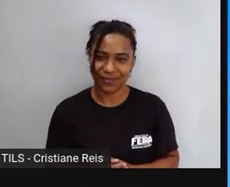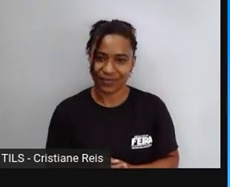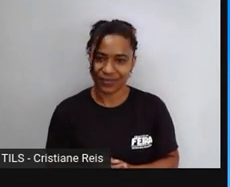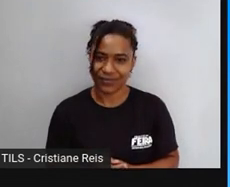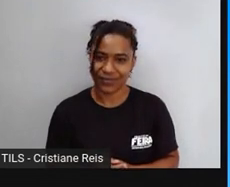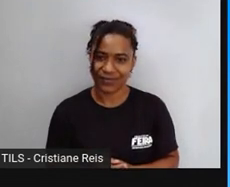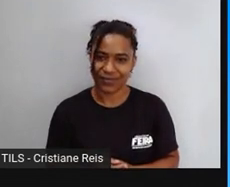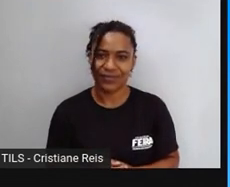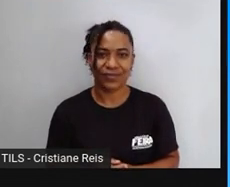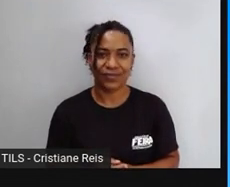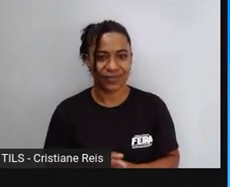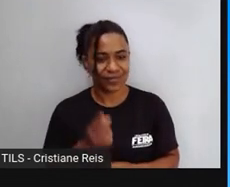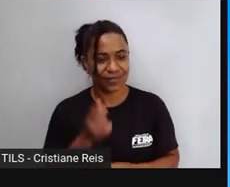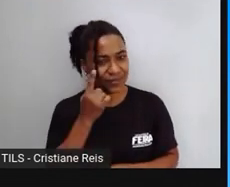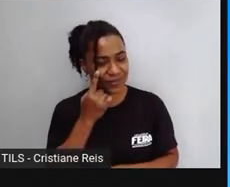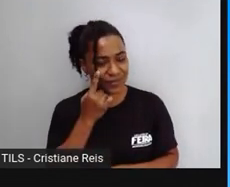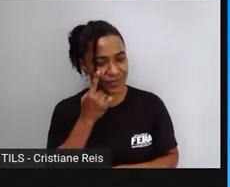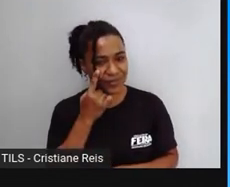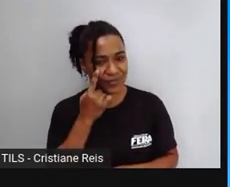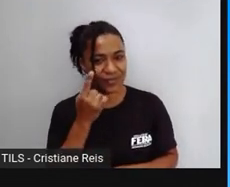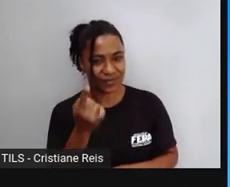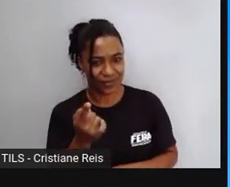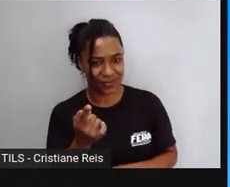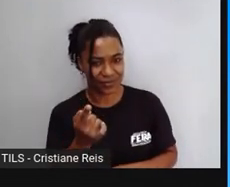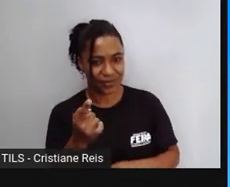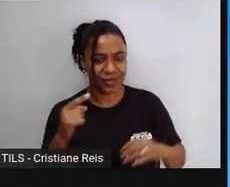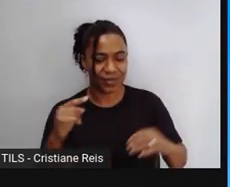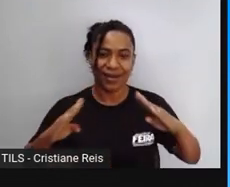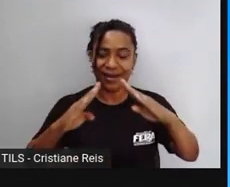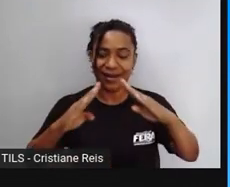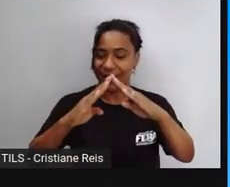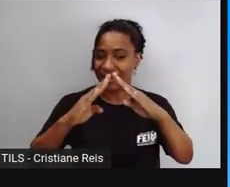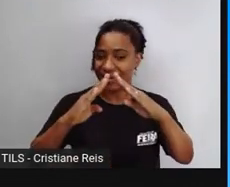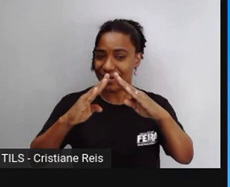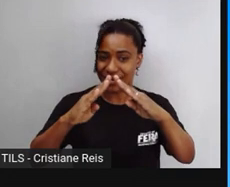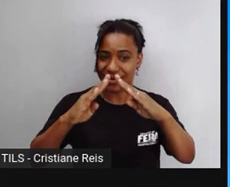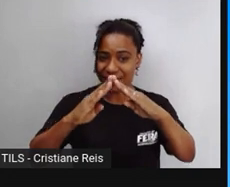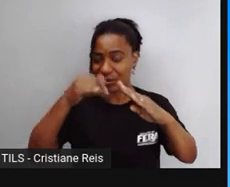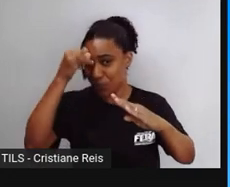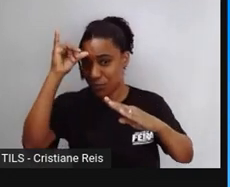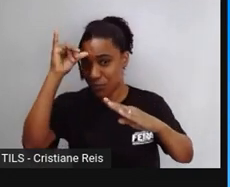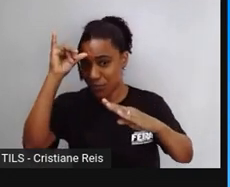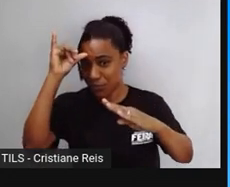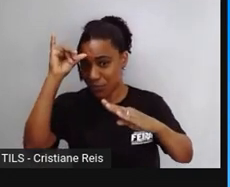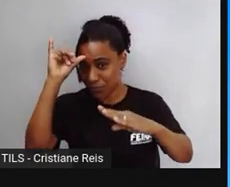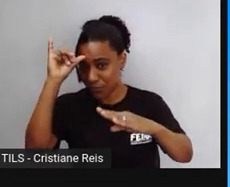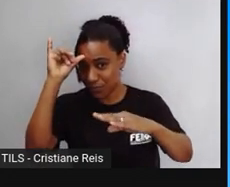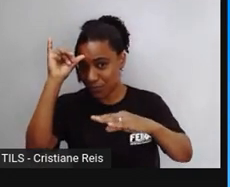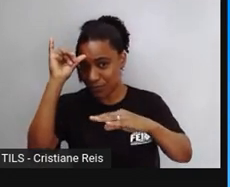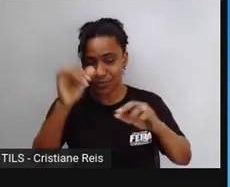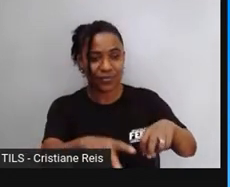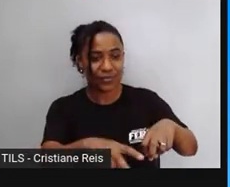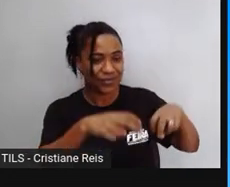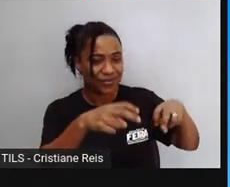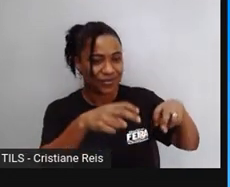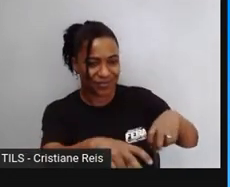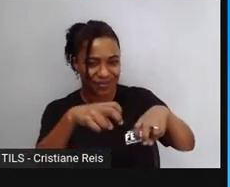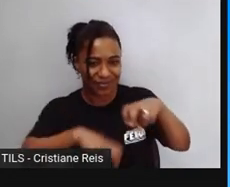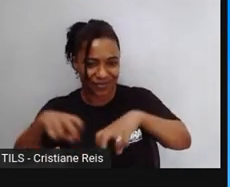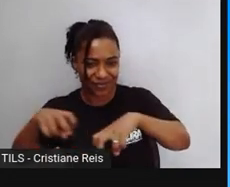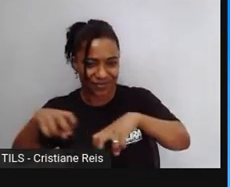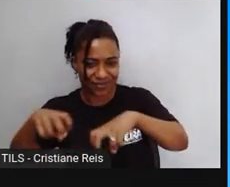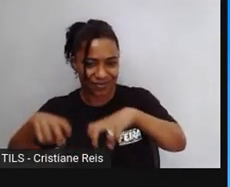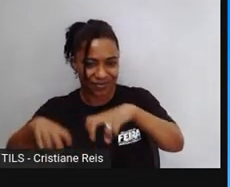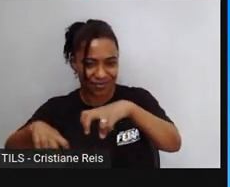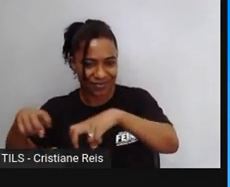Farmhouse, né, seria uma espécie de casa de fazenda. Farmhouse is used for farming or